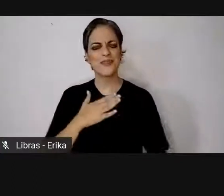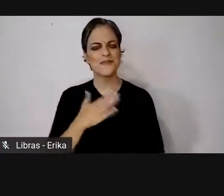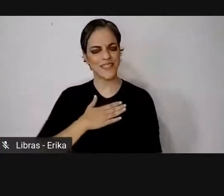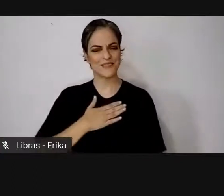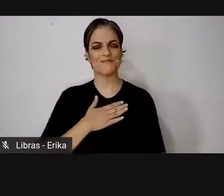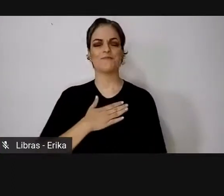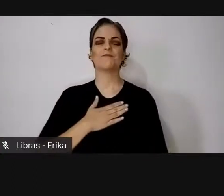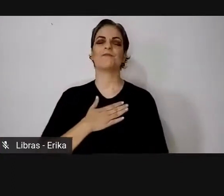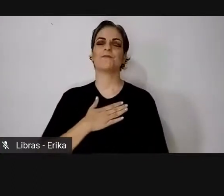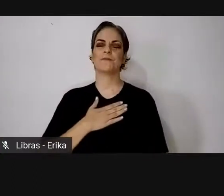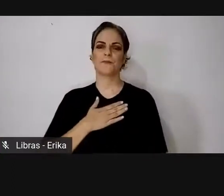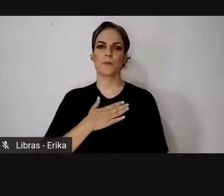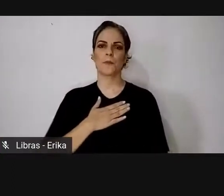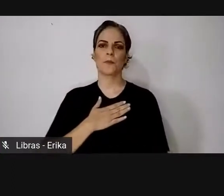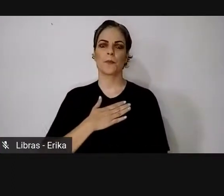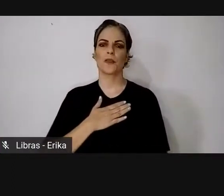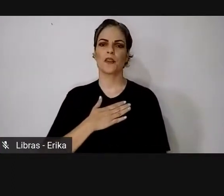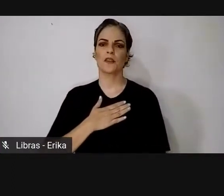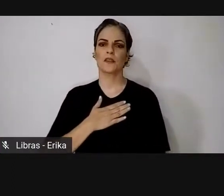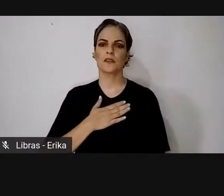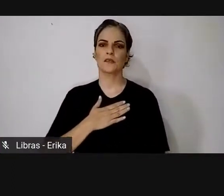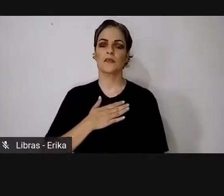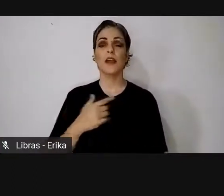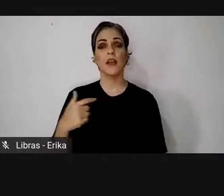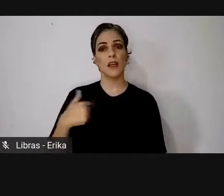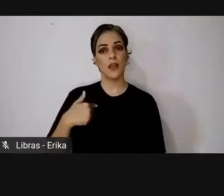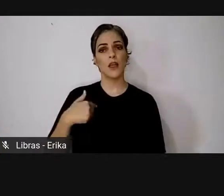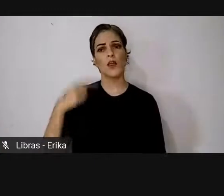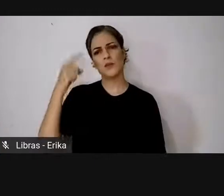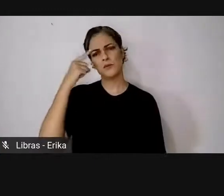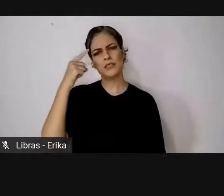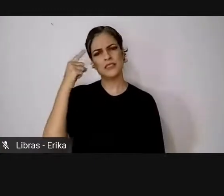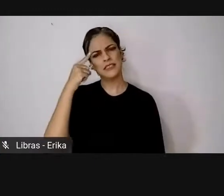Eu pensei em dividir a minha fala mais ou menos